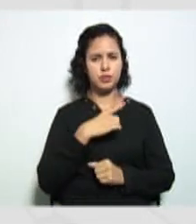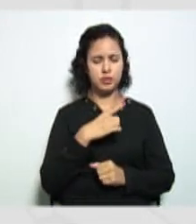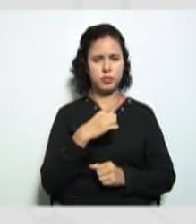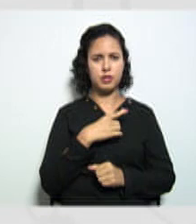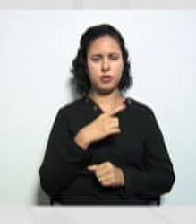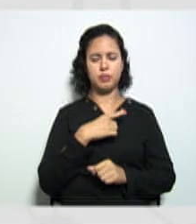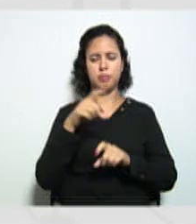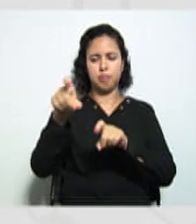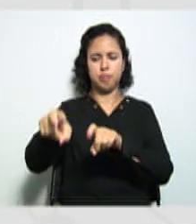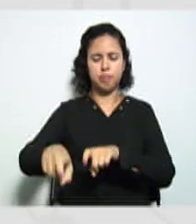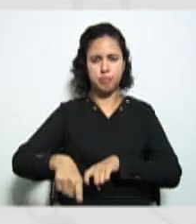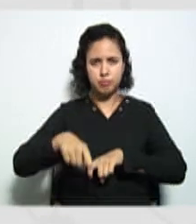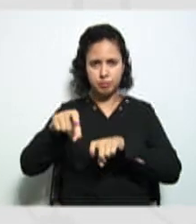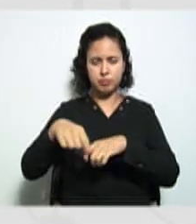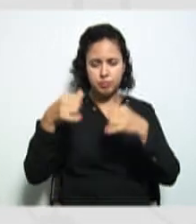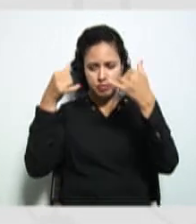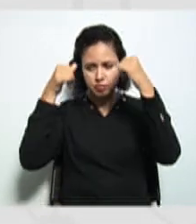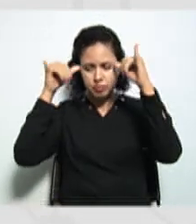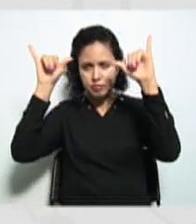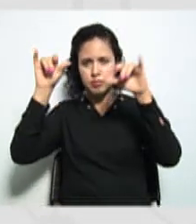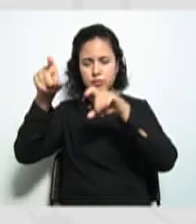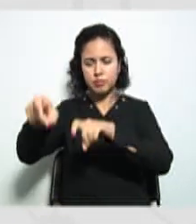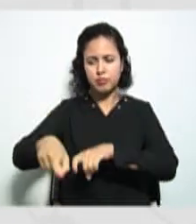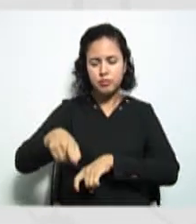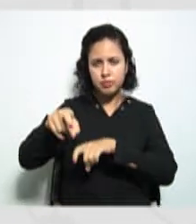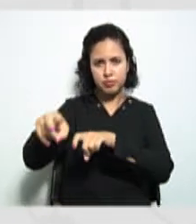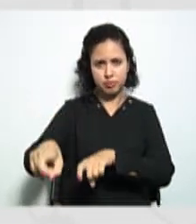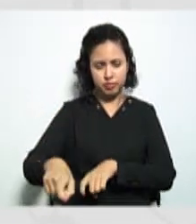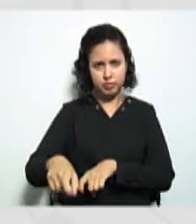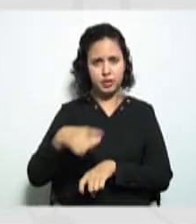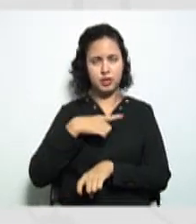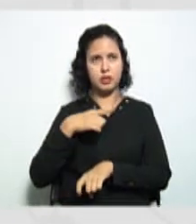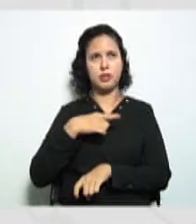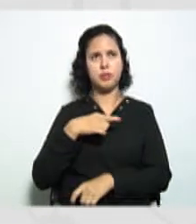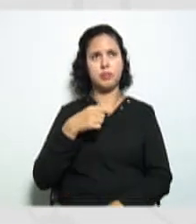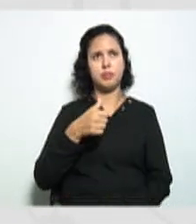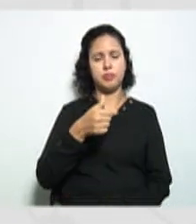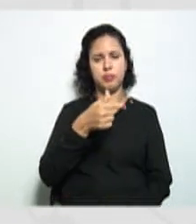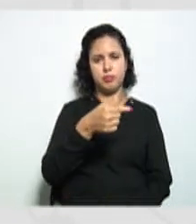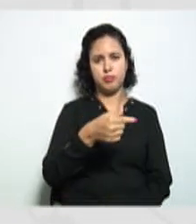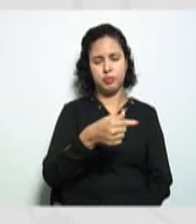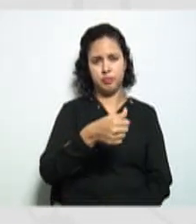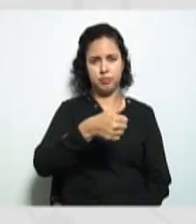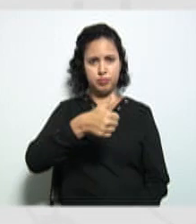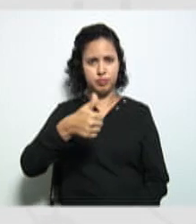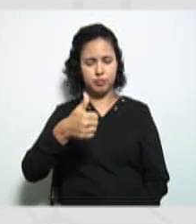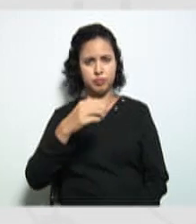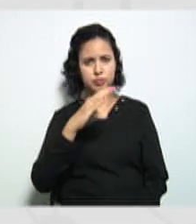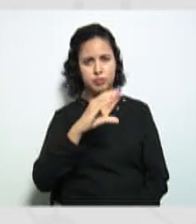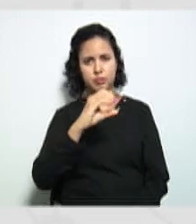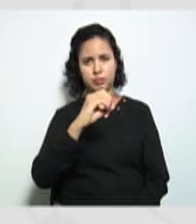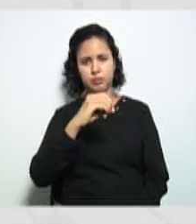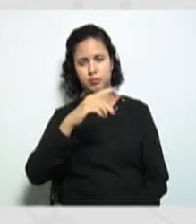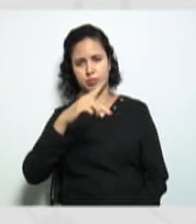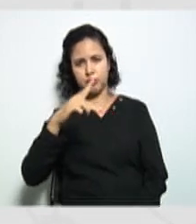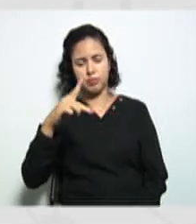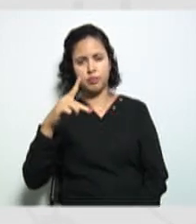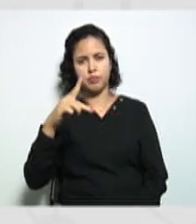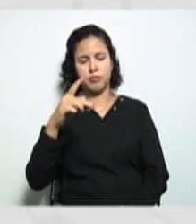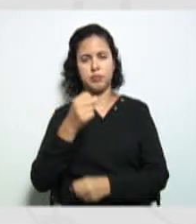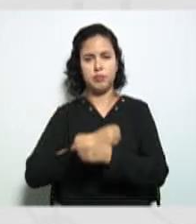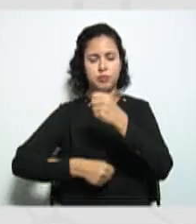agropecuária, né, uma quantidade aí maior de 71 cooperativas. Isso, olha, no censo